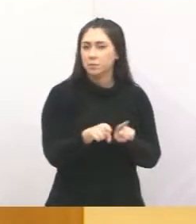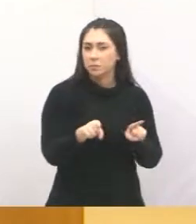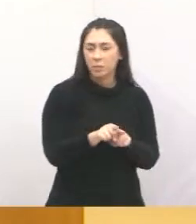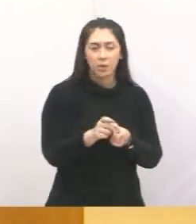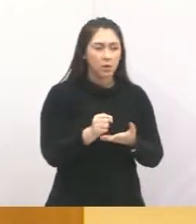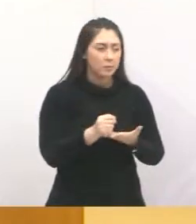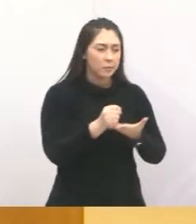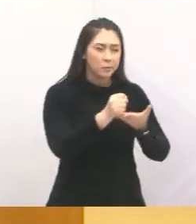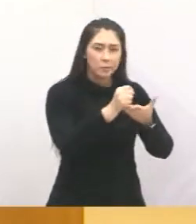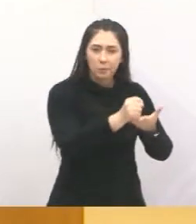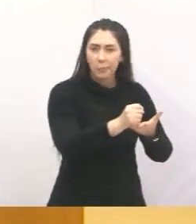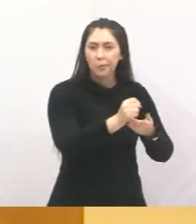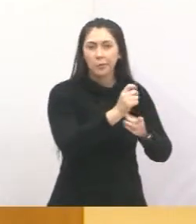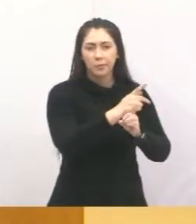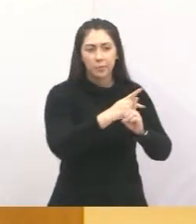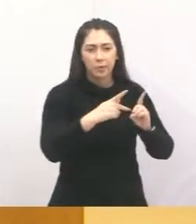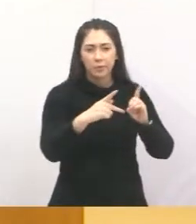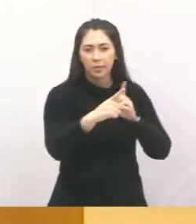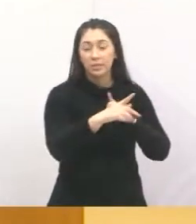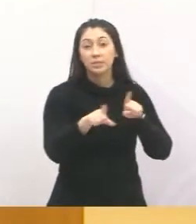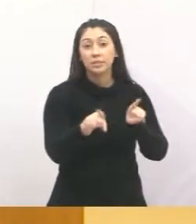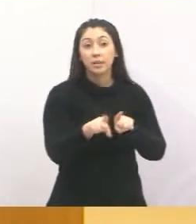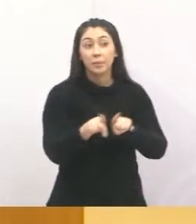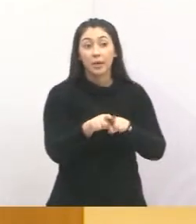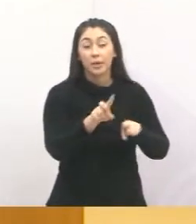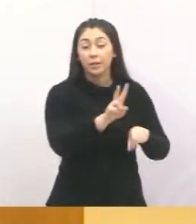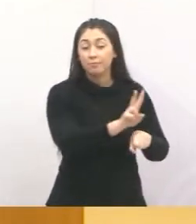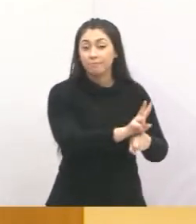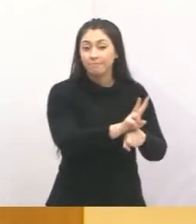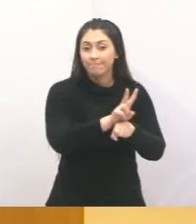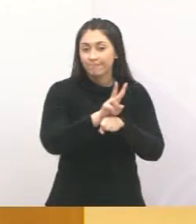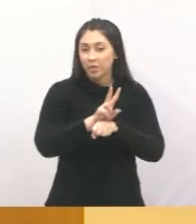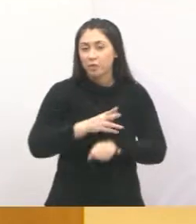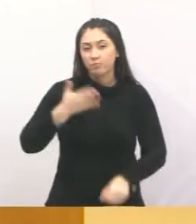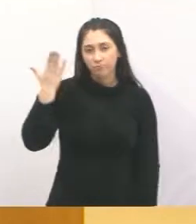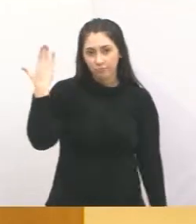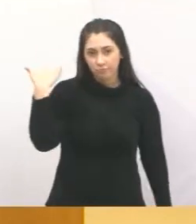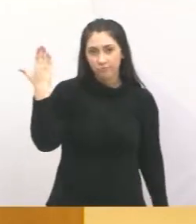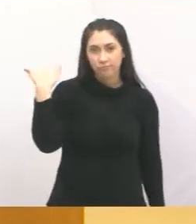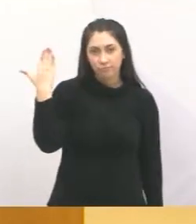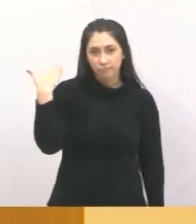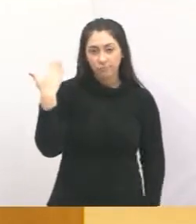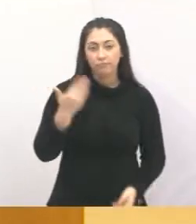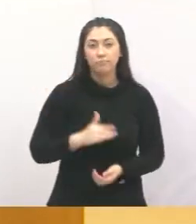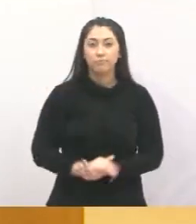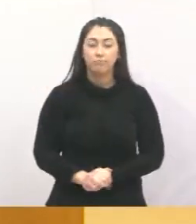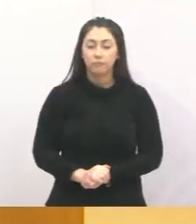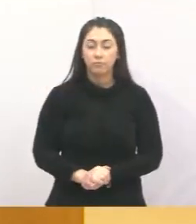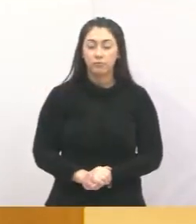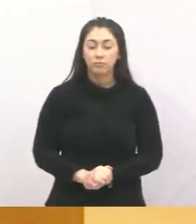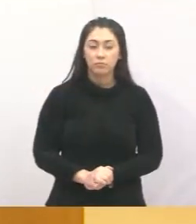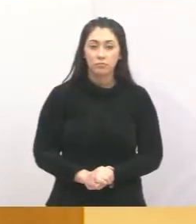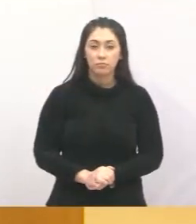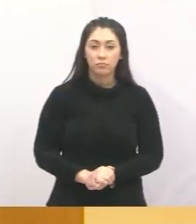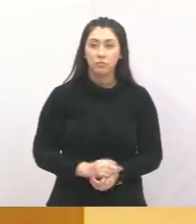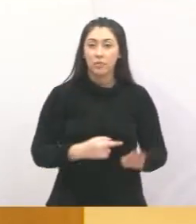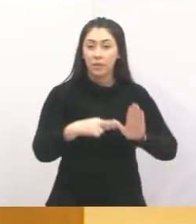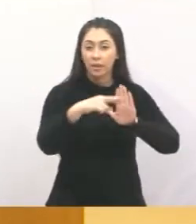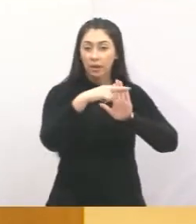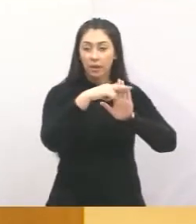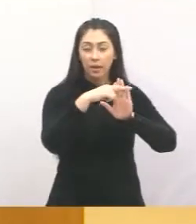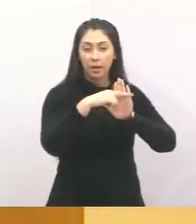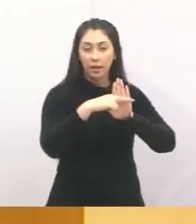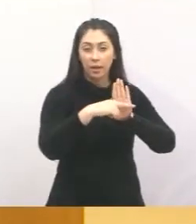previdenciárias patronais e de empréstimos que foram contraídos no passado. A teor das regras